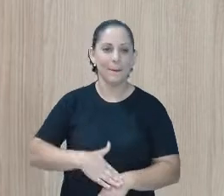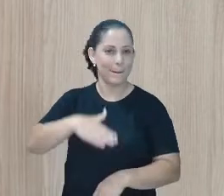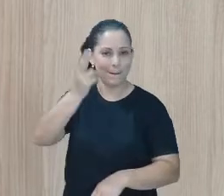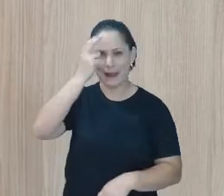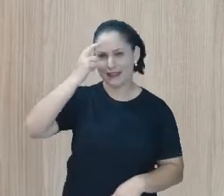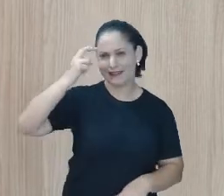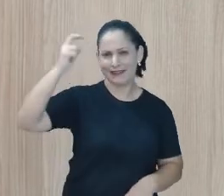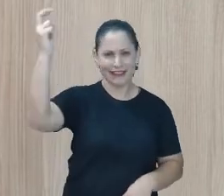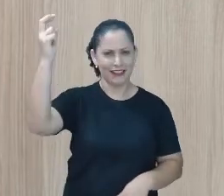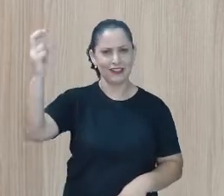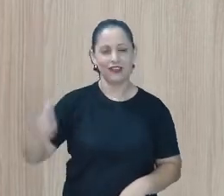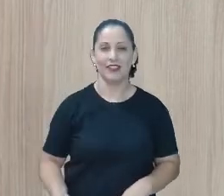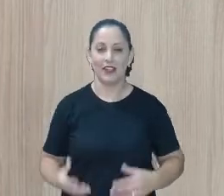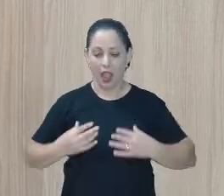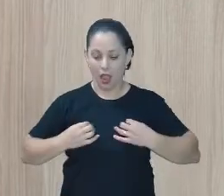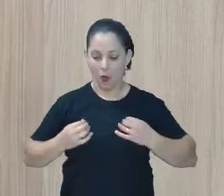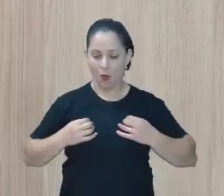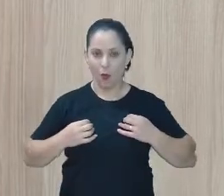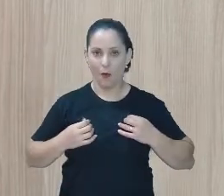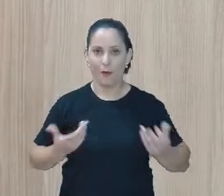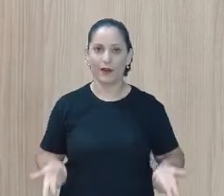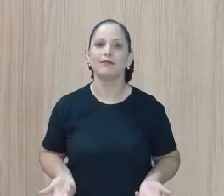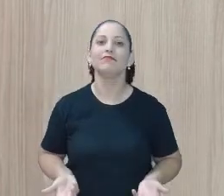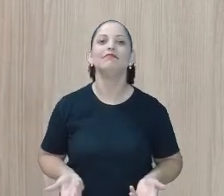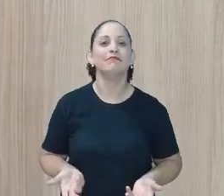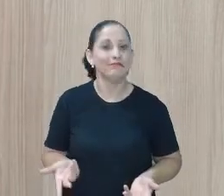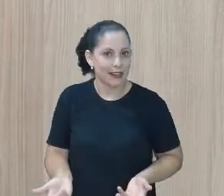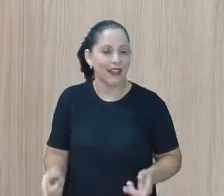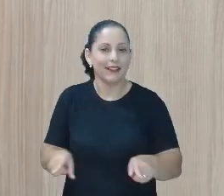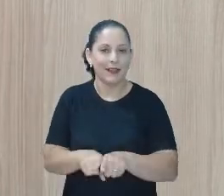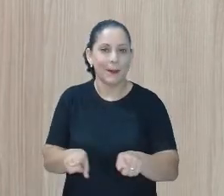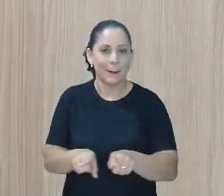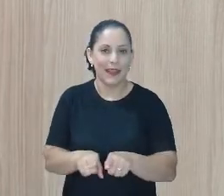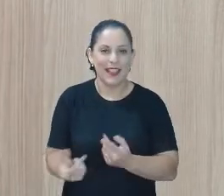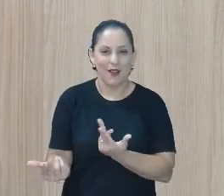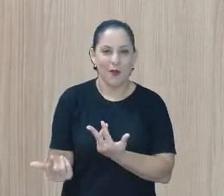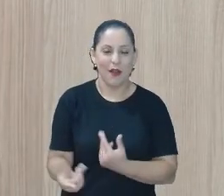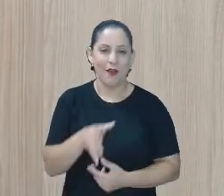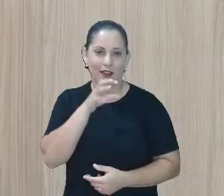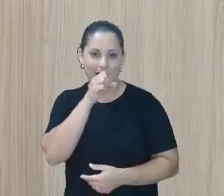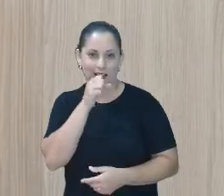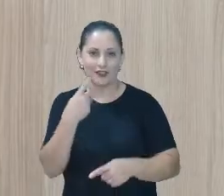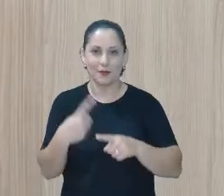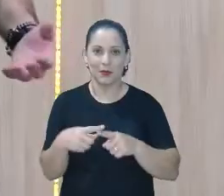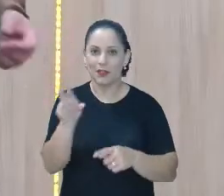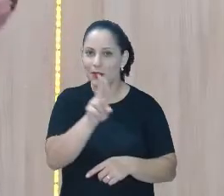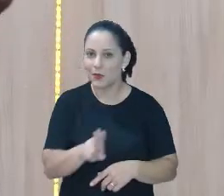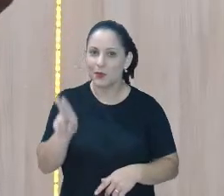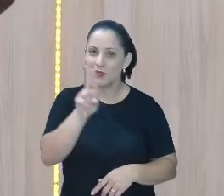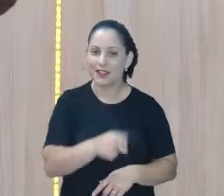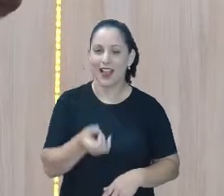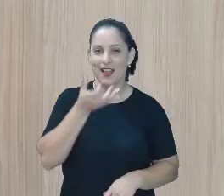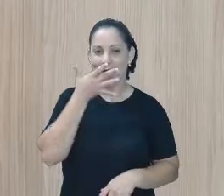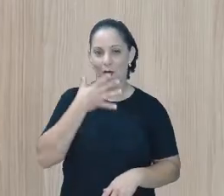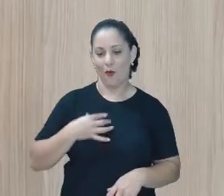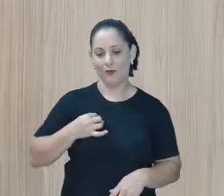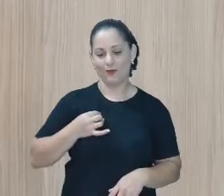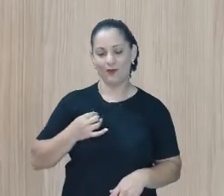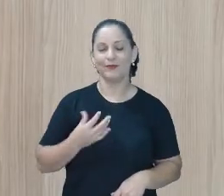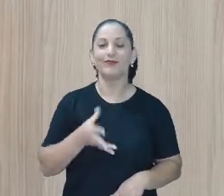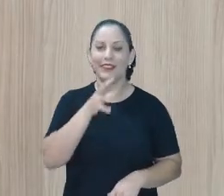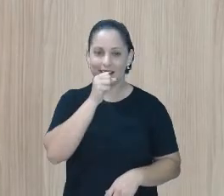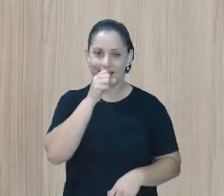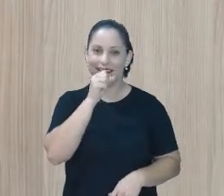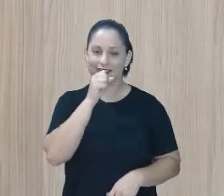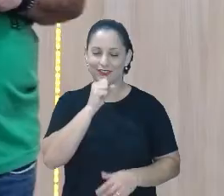Hoje, aí. vim até de laranja em homenagem ao professor Henrique de História. Ele gosta muito de usar a camisa laranja, né? Ah, ele gosta muito de